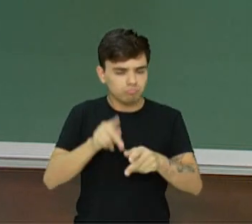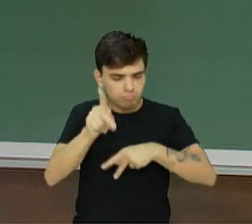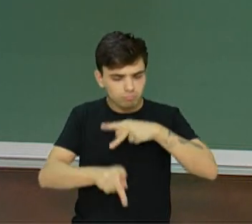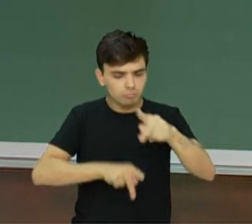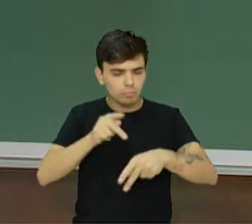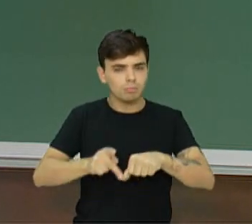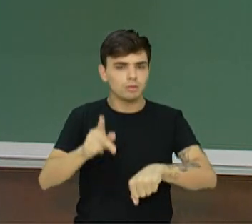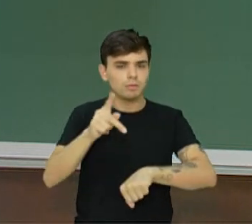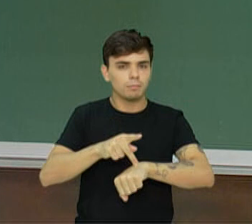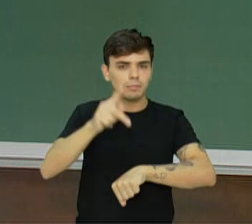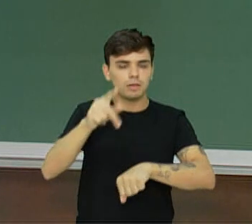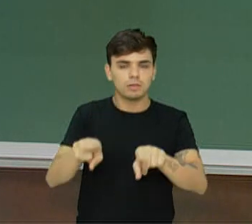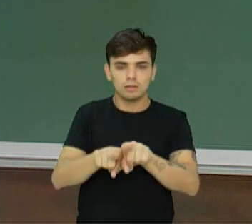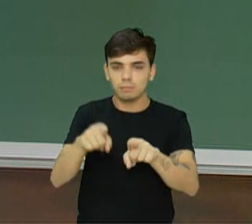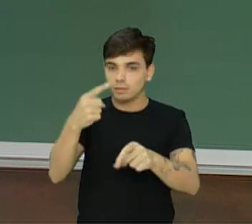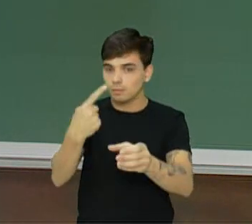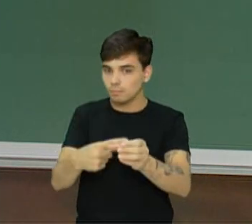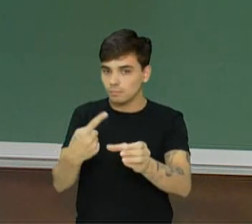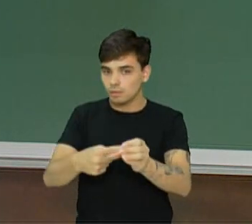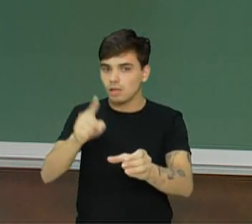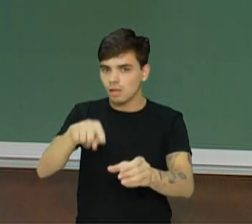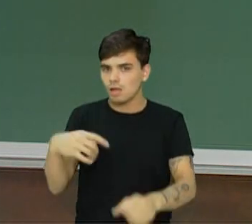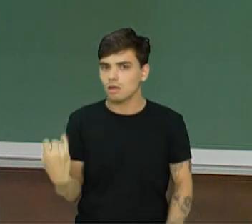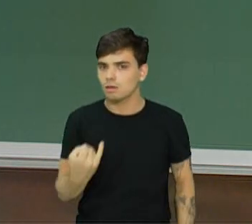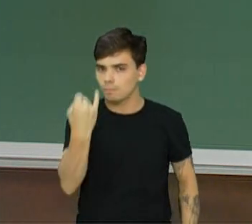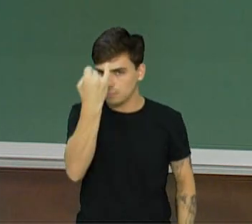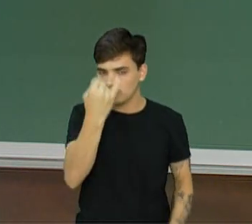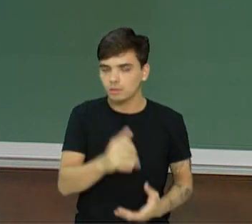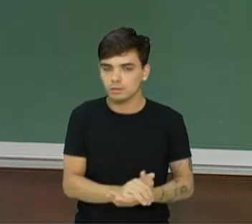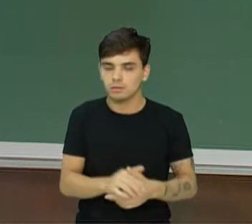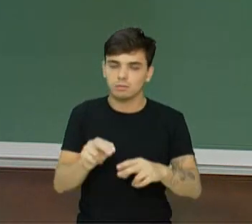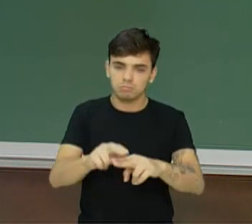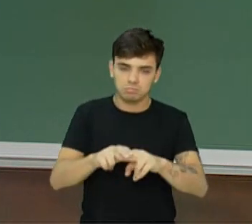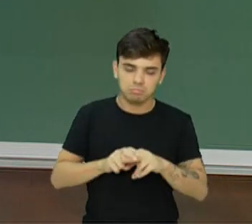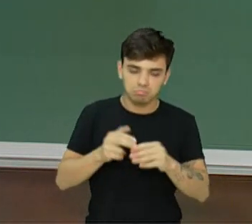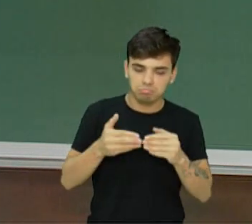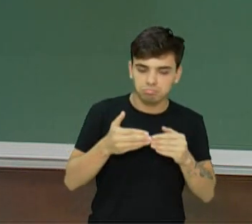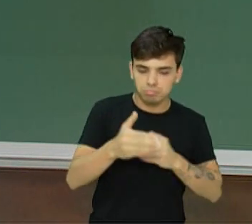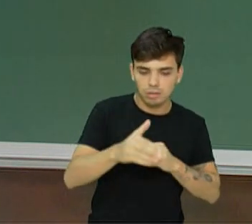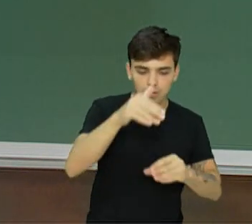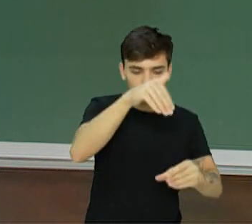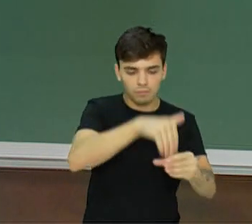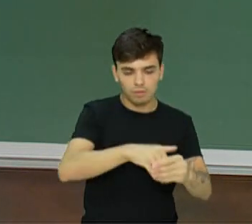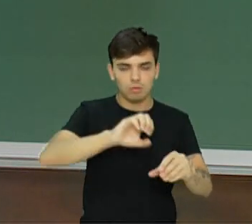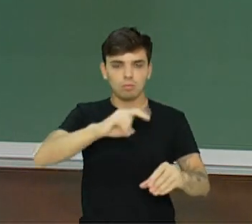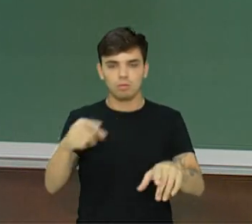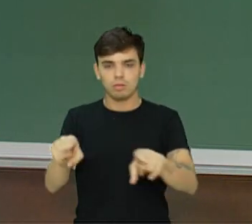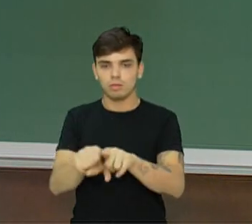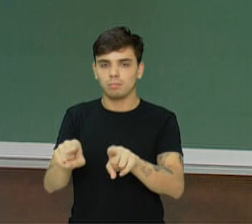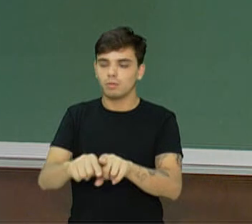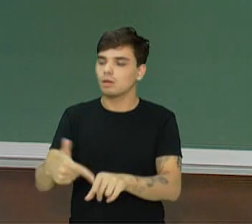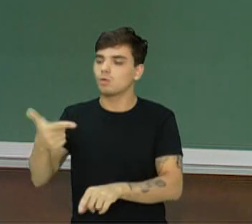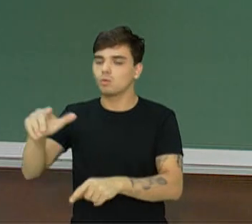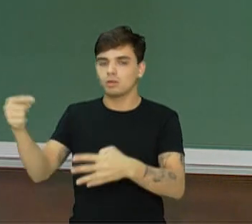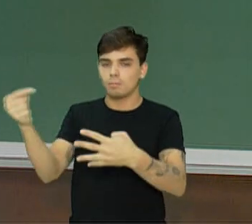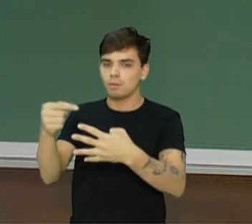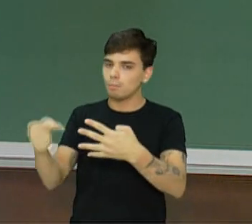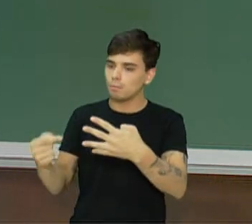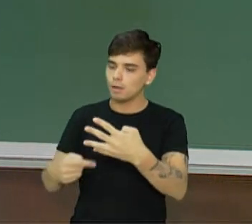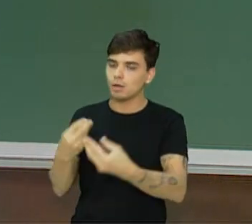do seu país, do seu município é fundamental, né? Seja através do voto, seja através de outras formas